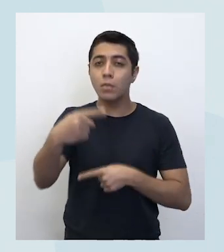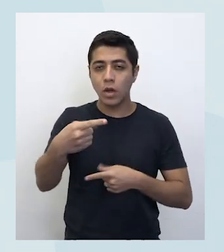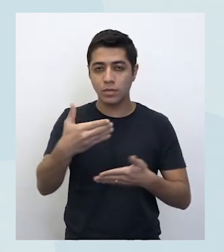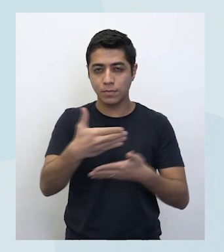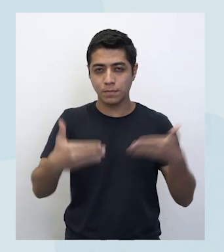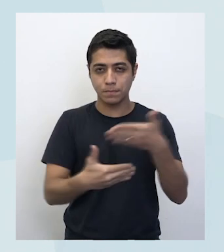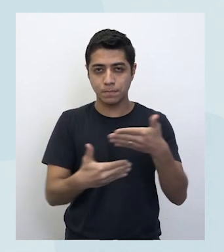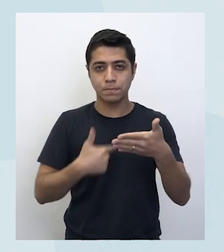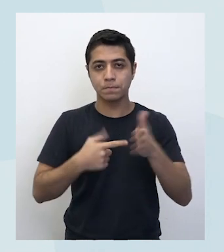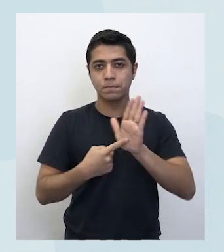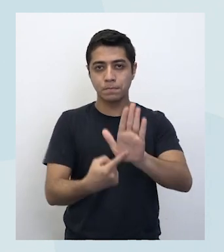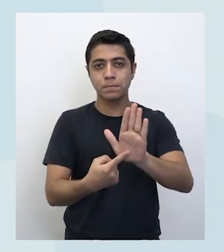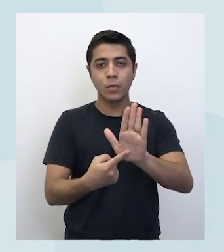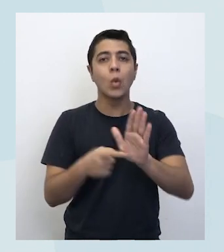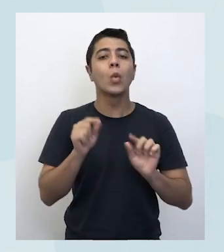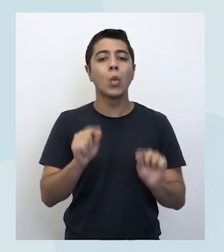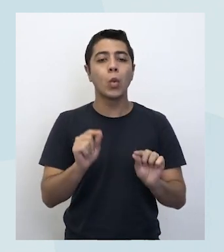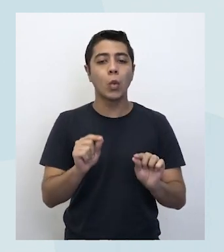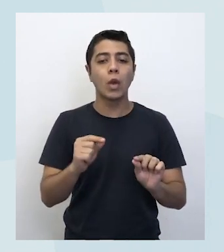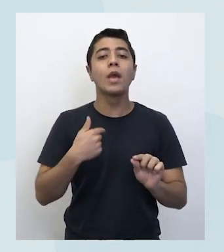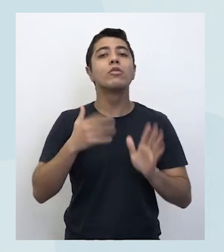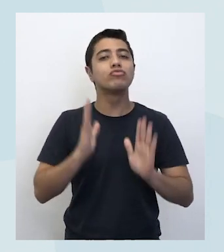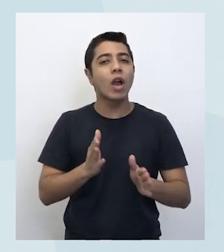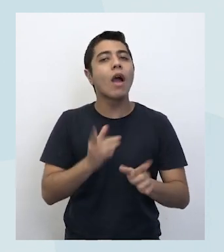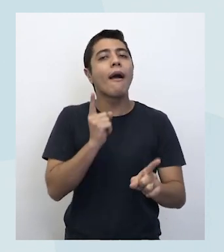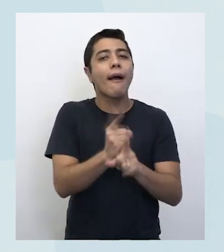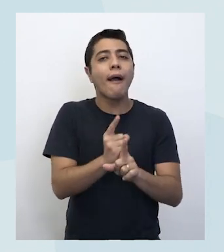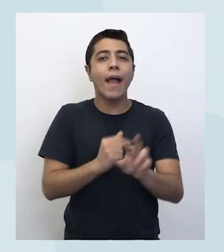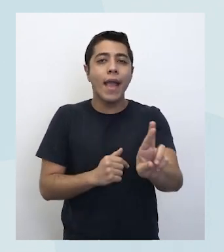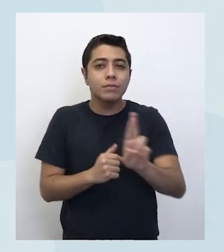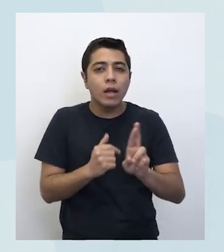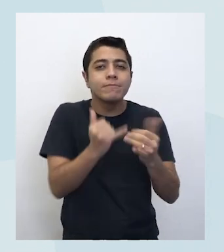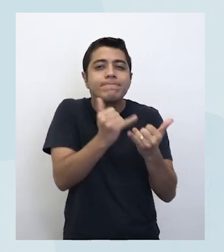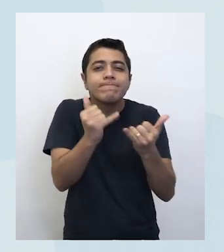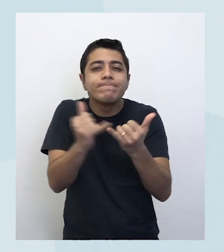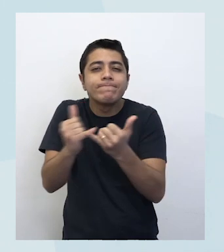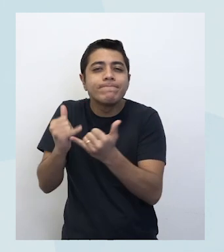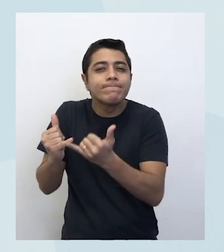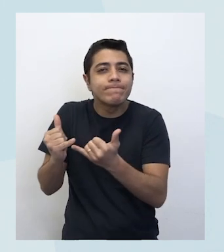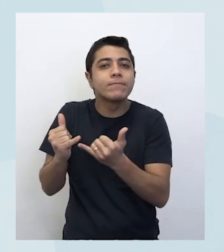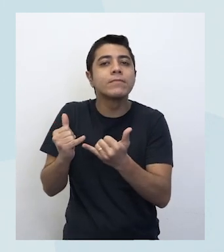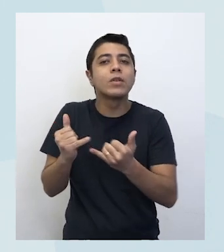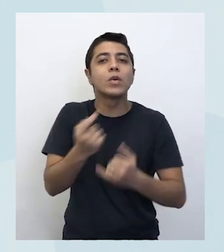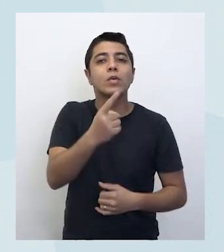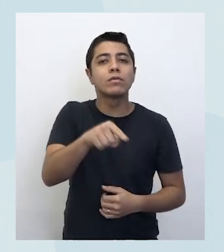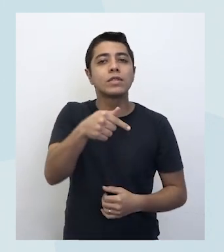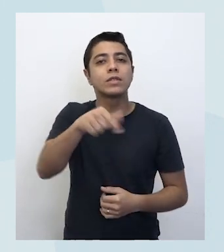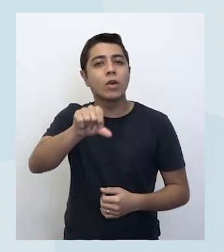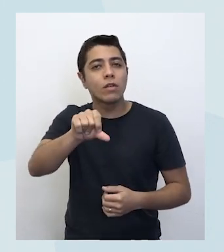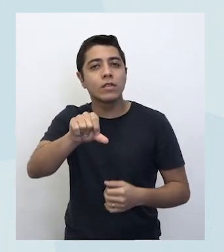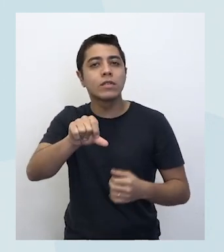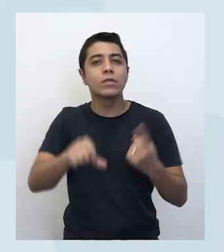ó? Achei os valores muito próximos, certo? Só tem uma variaçãozinha na segunda casa do terceiro experimento. Eu achei um valor que poderia falar que é